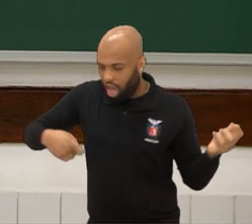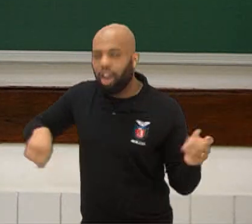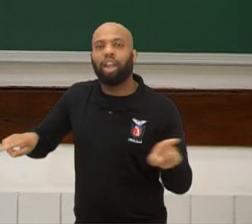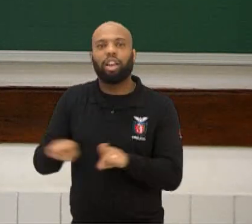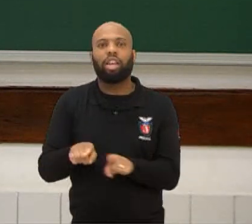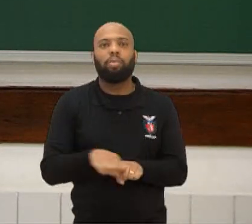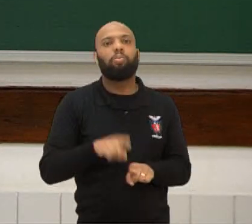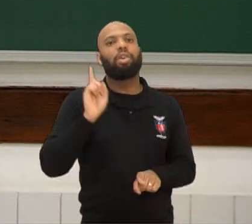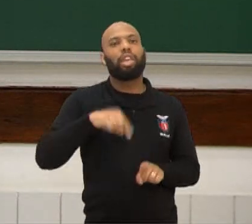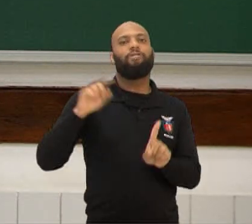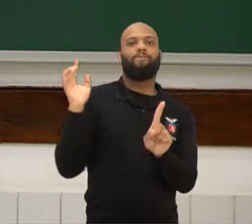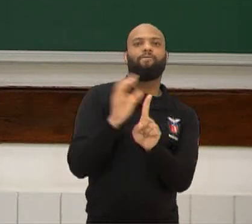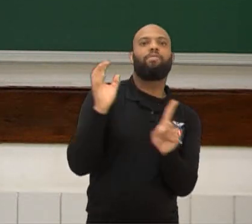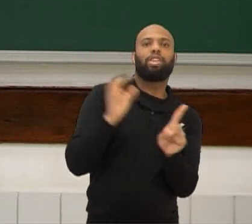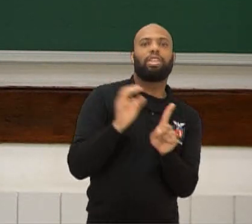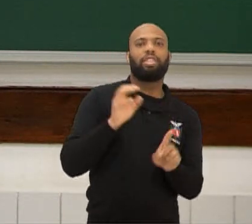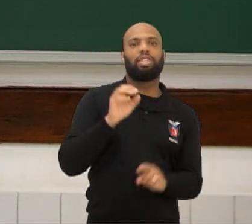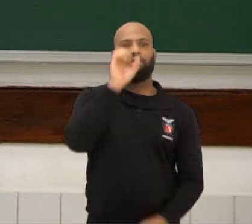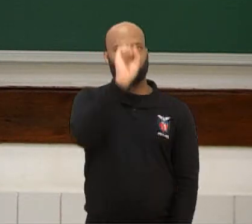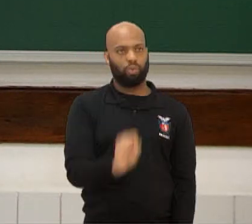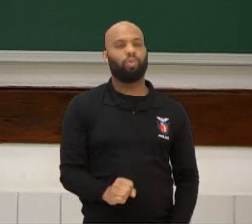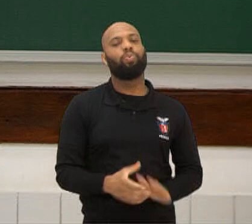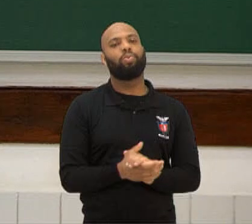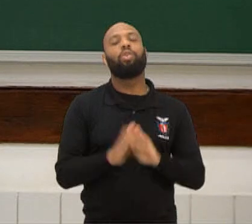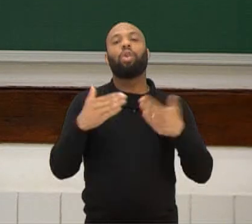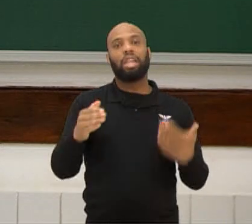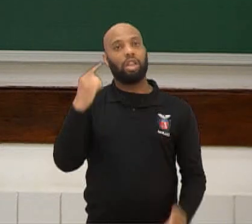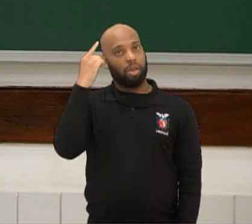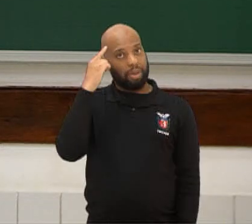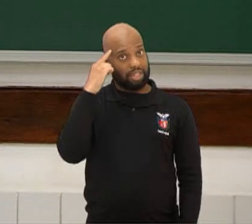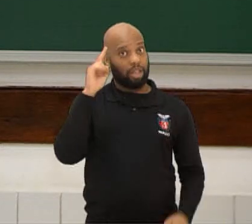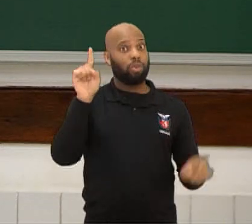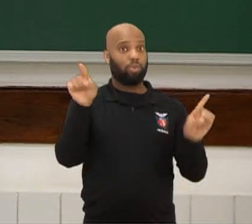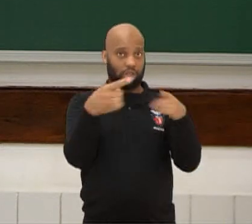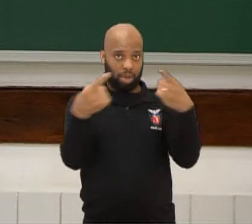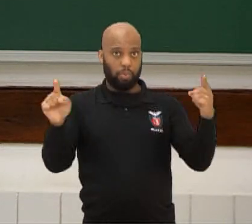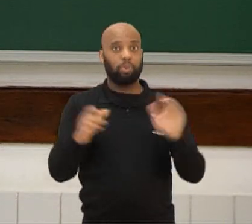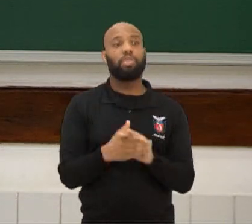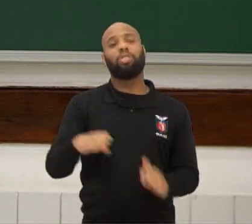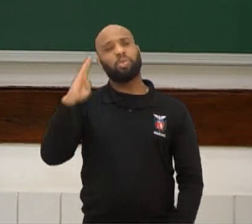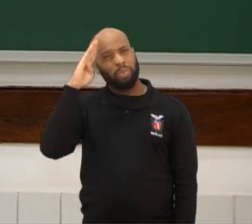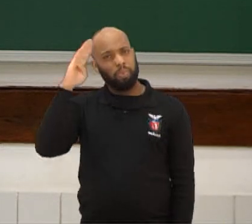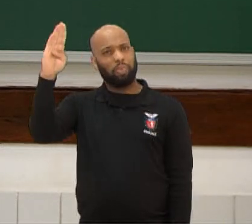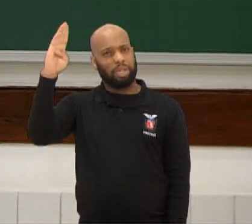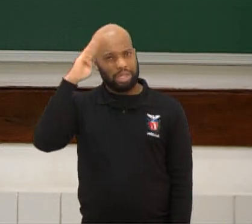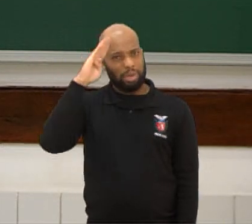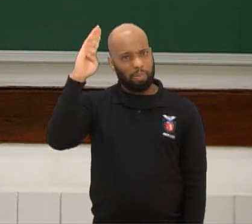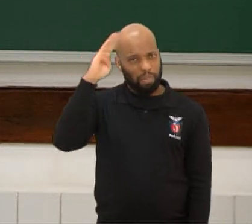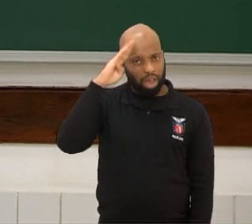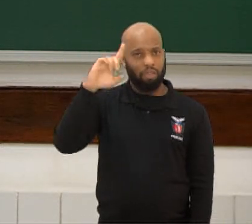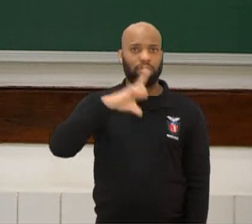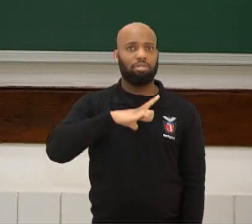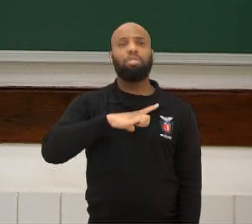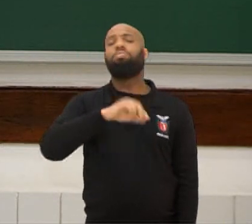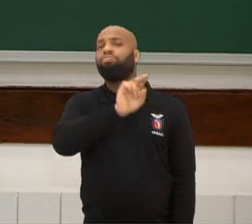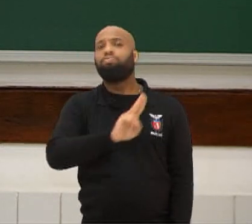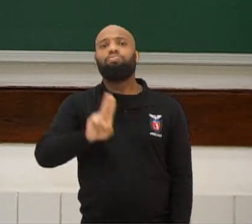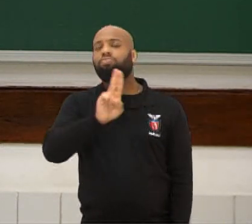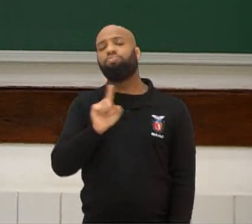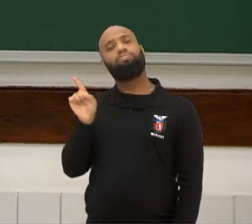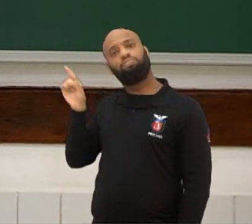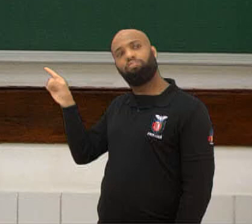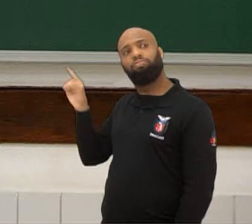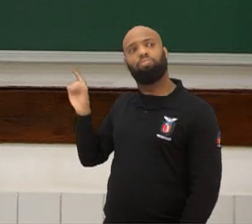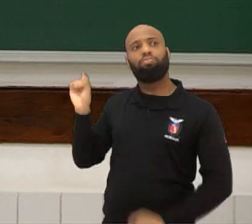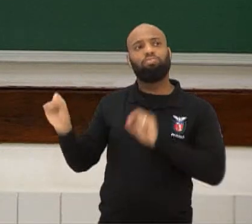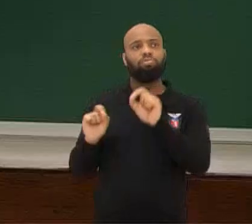influenciam esta parte da região sul. Então, pensando na música, os principais instrumentos musicais que a gente pode fazer referência da